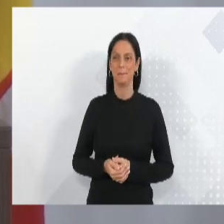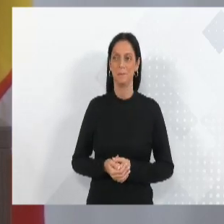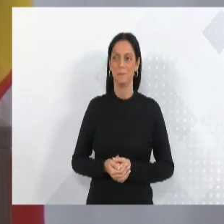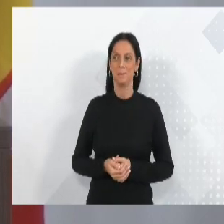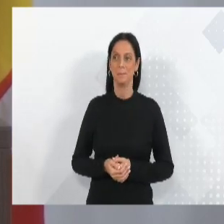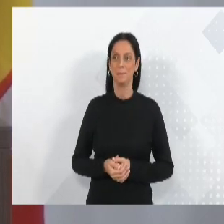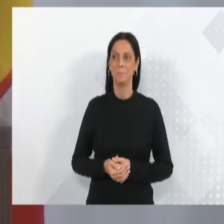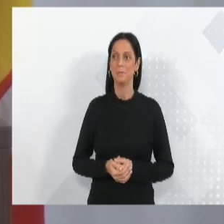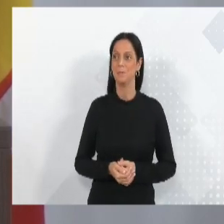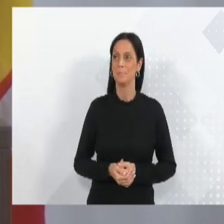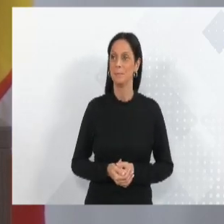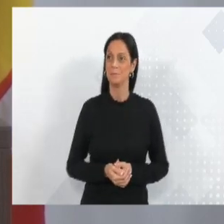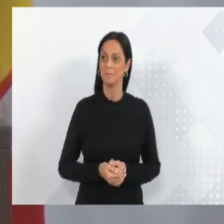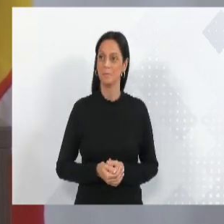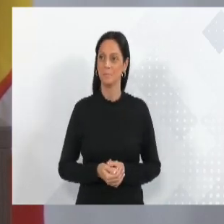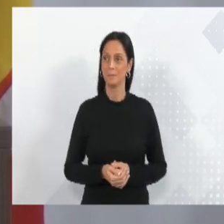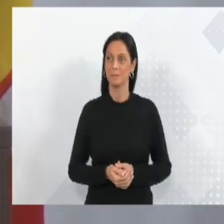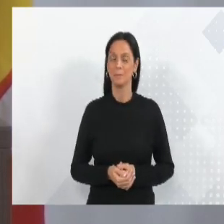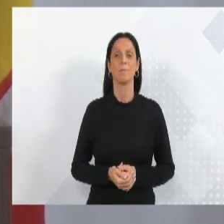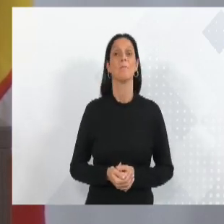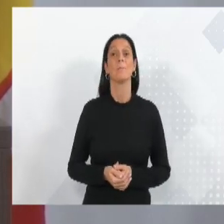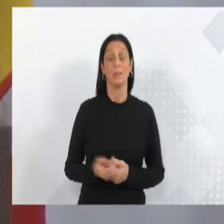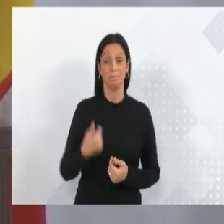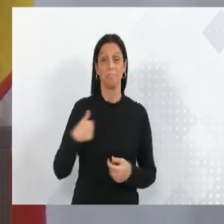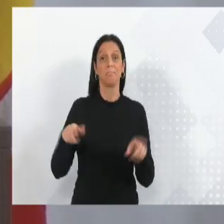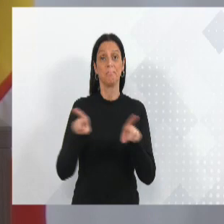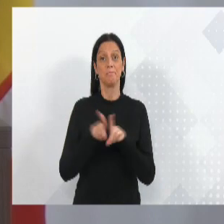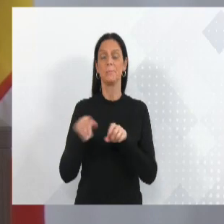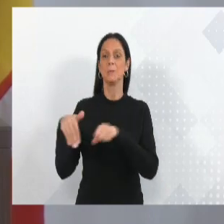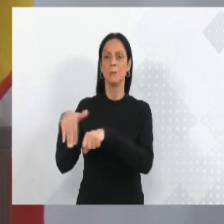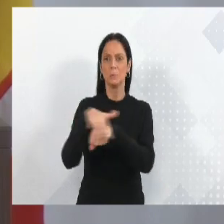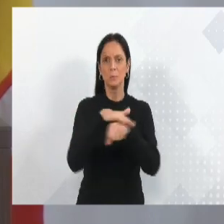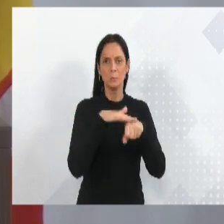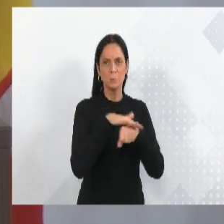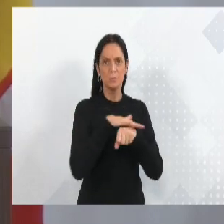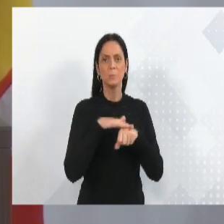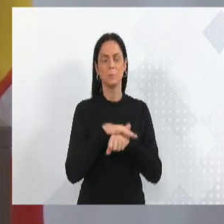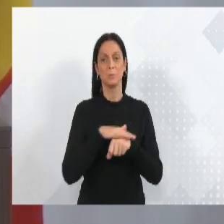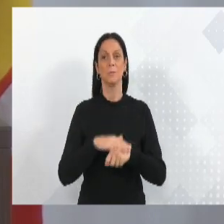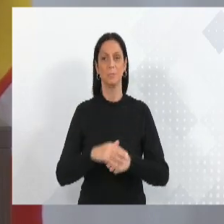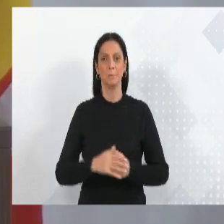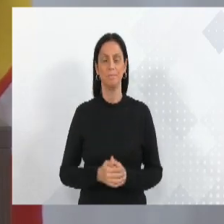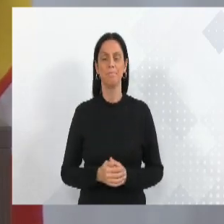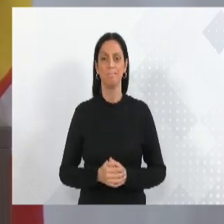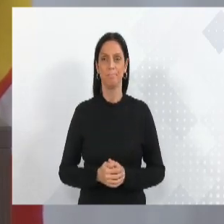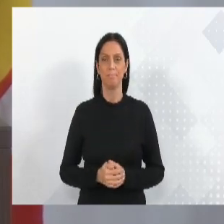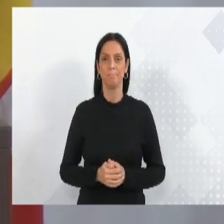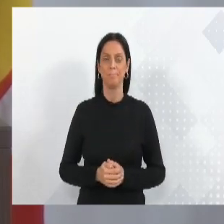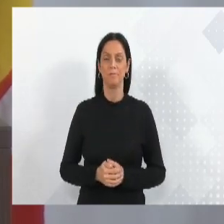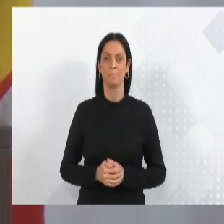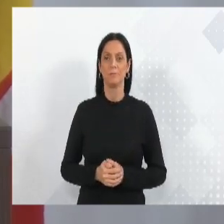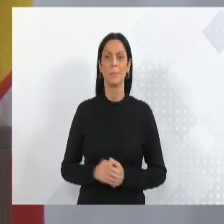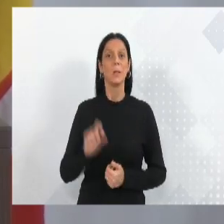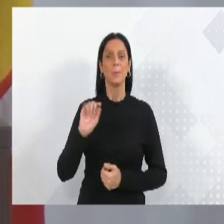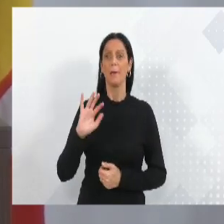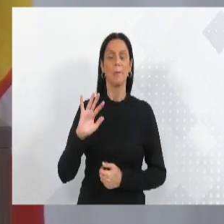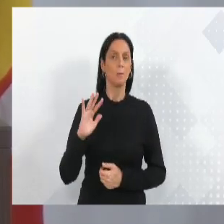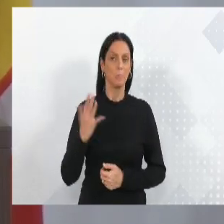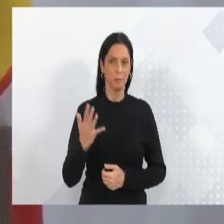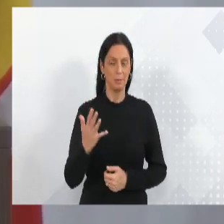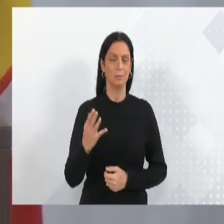fazendo algumas conversas inclusive uma das questões que desencadeou a minha conversa